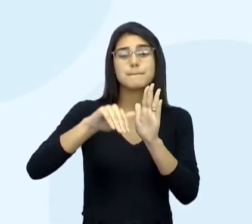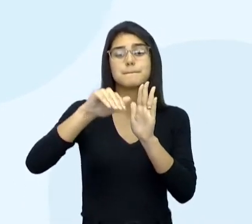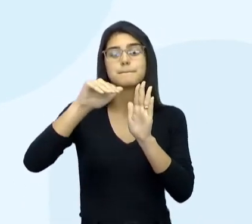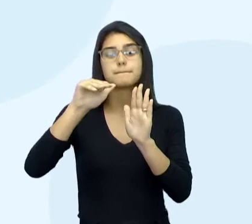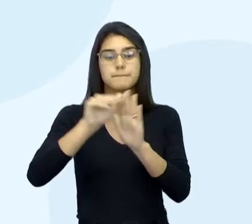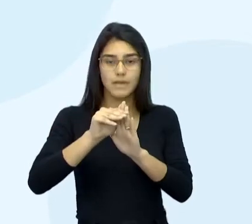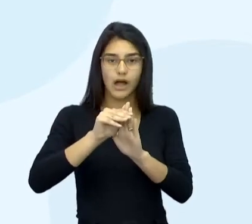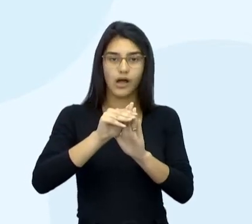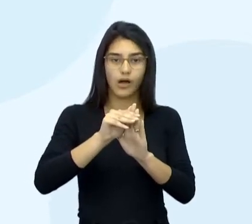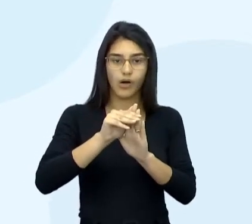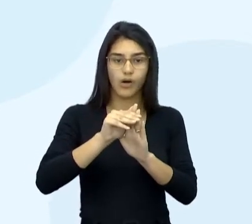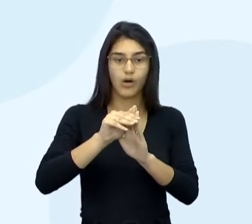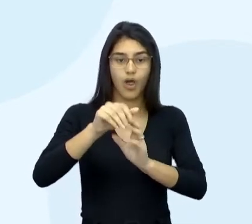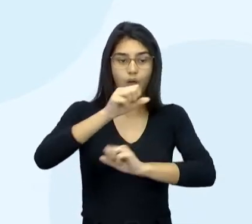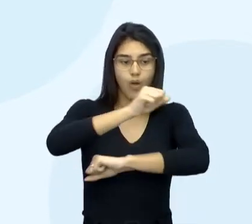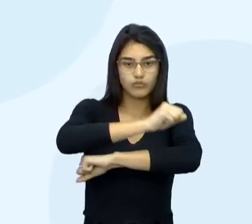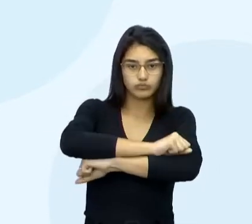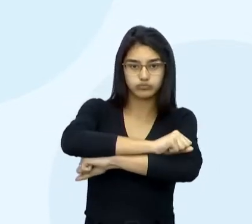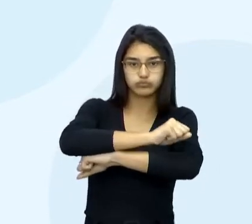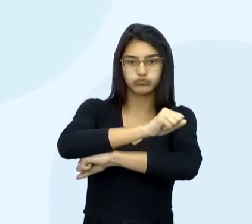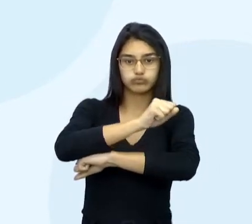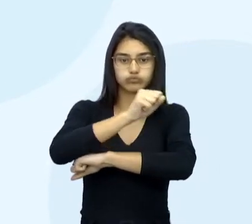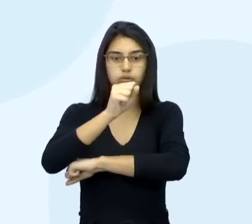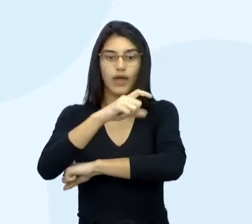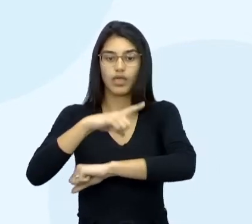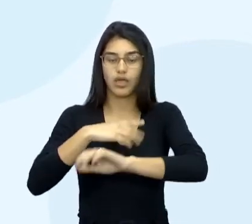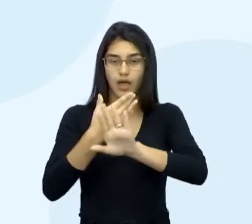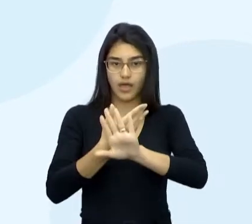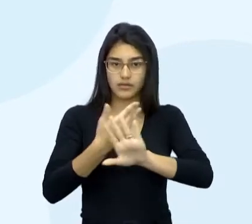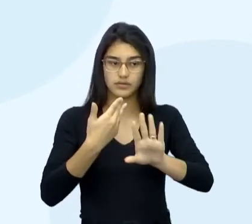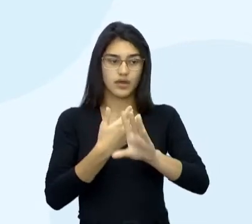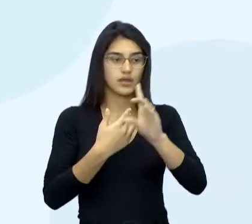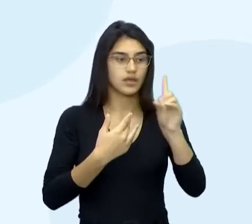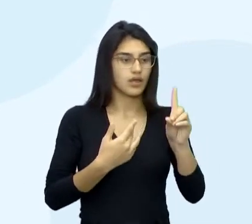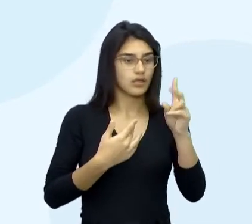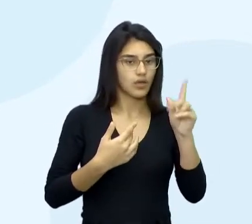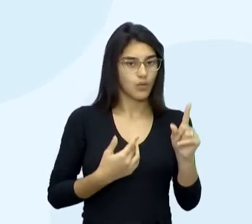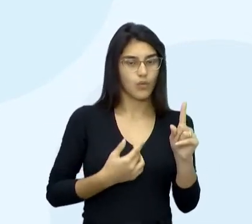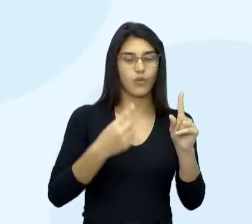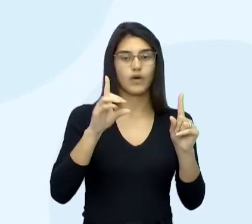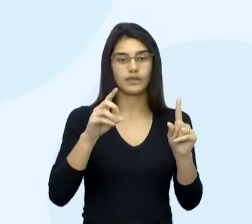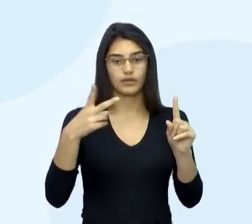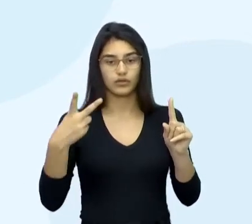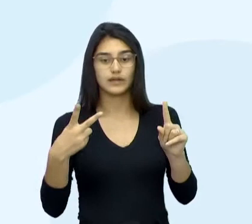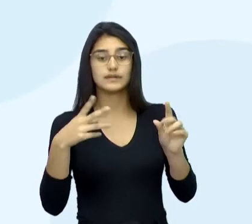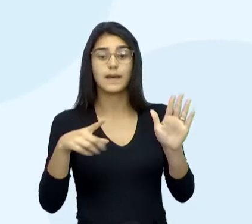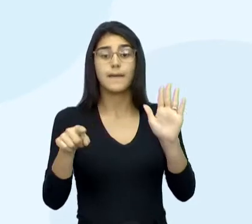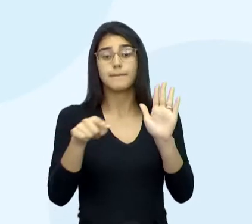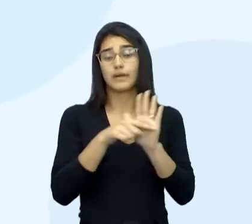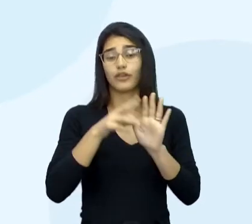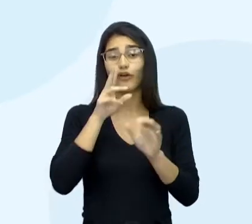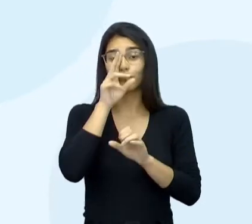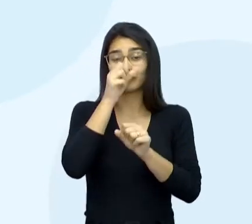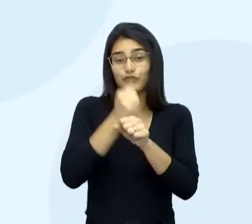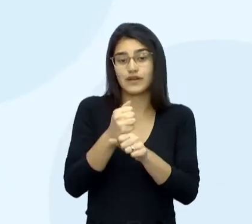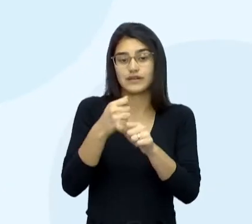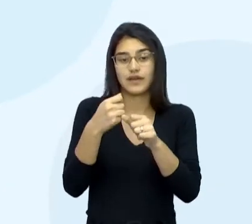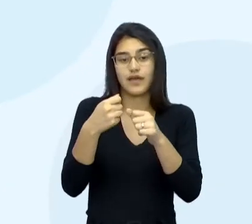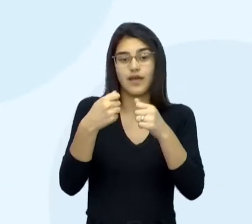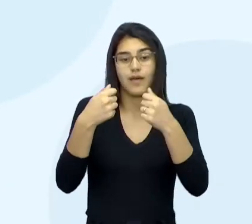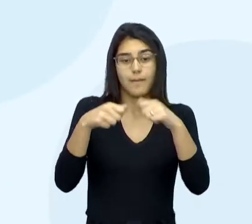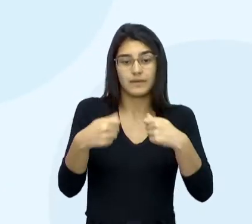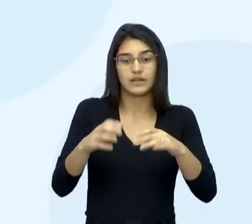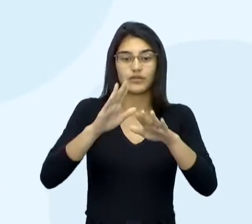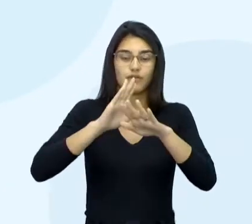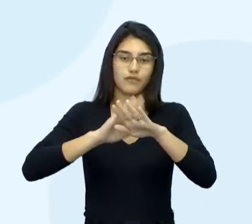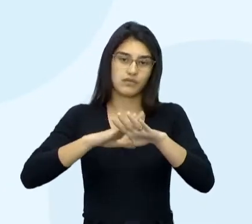o braço da alavanca, que é essa distância D1, menor o esforço que eu tenho